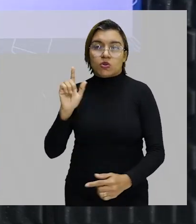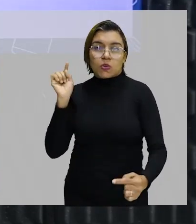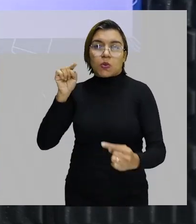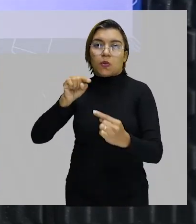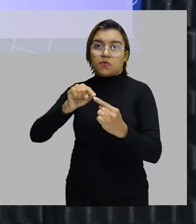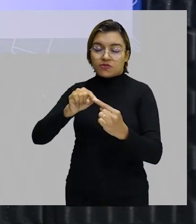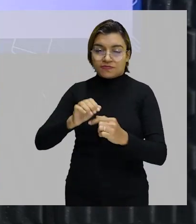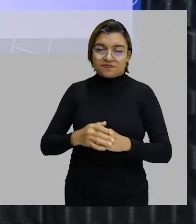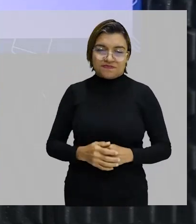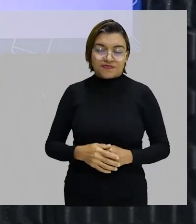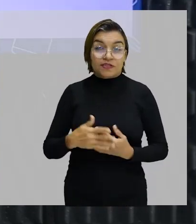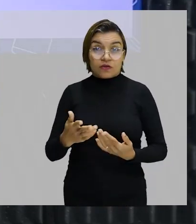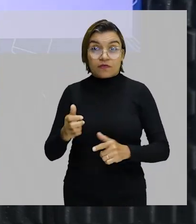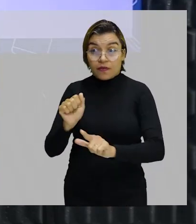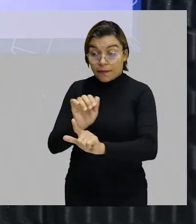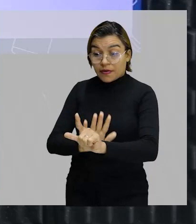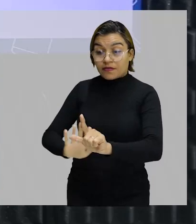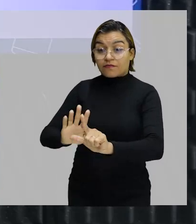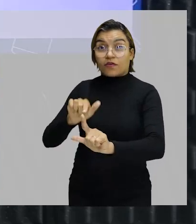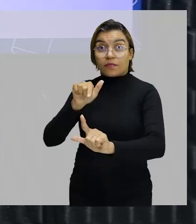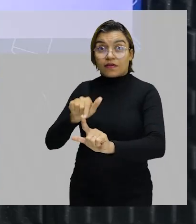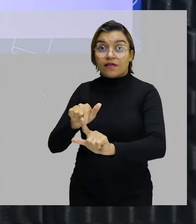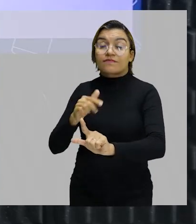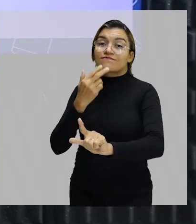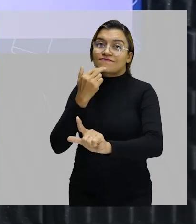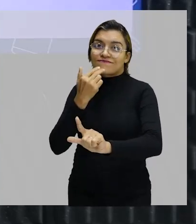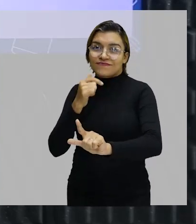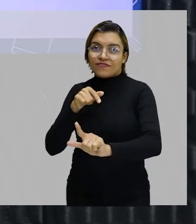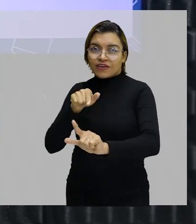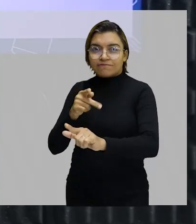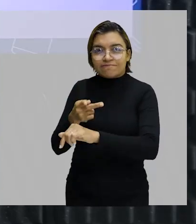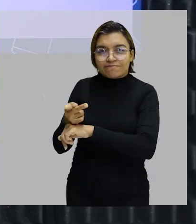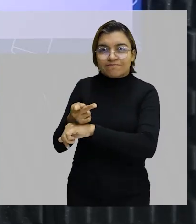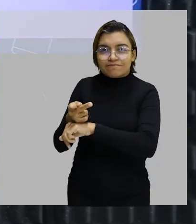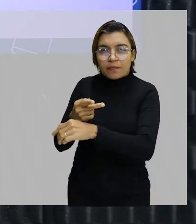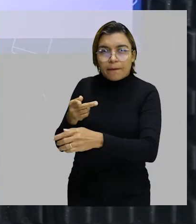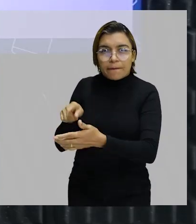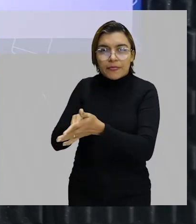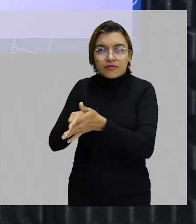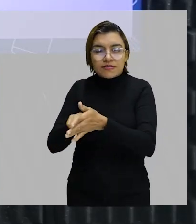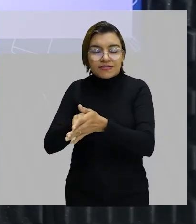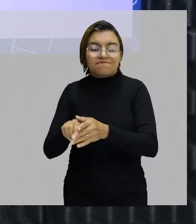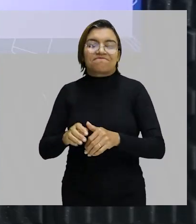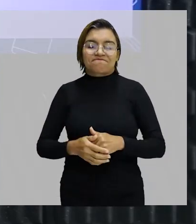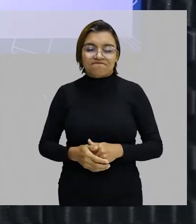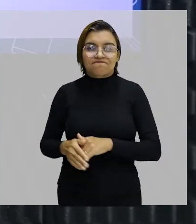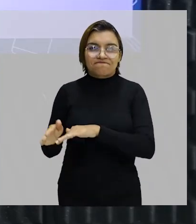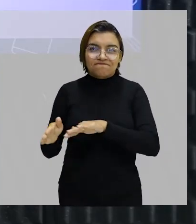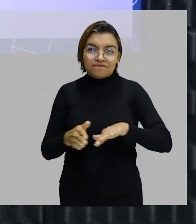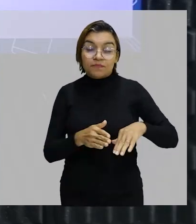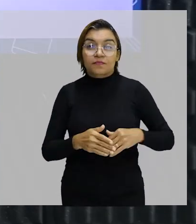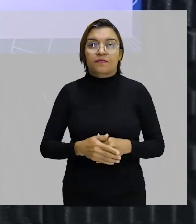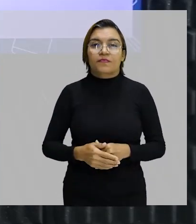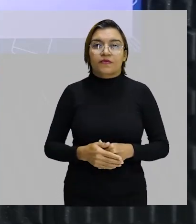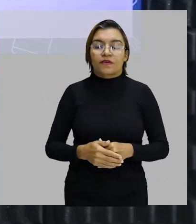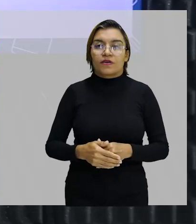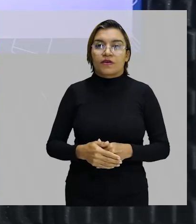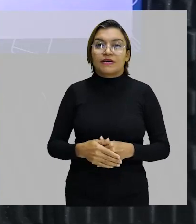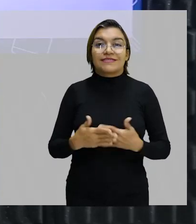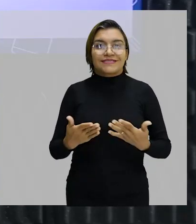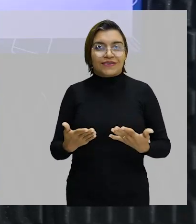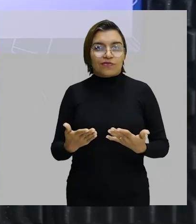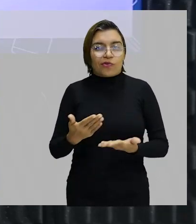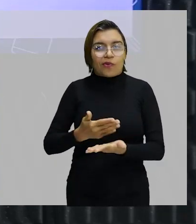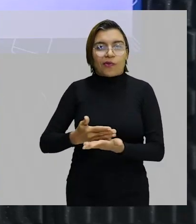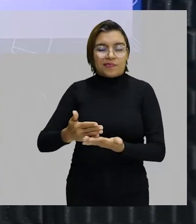galerinha, nos procura lá na plataforma Gonçalves Dias. Sem mais delongas, para a gente começar com chave de ouro, tu já sabe, né?